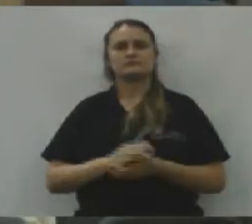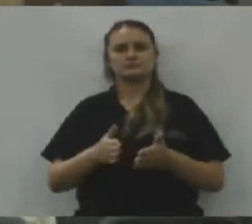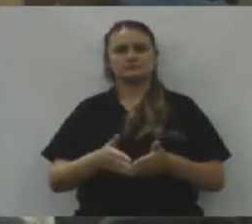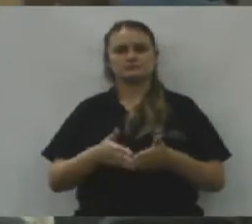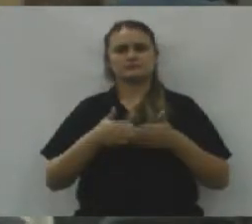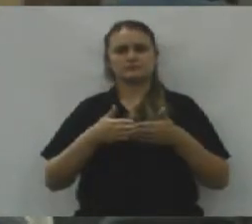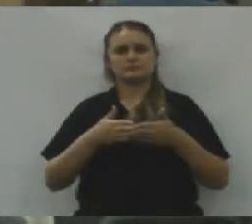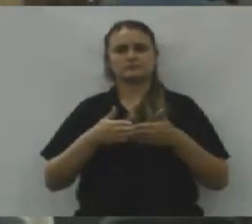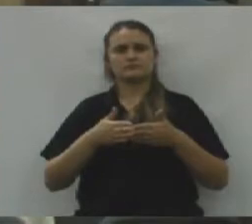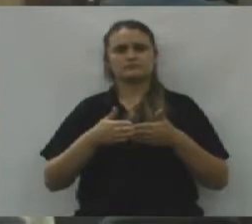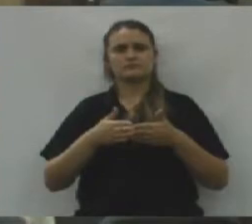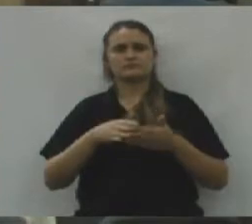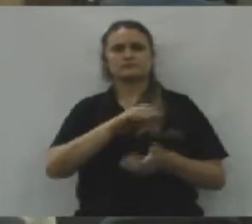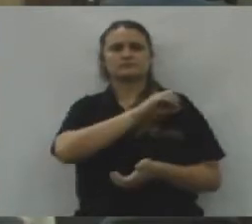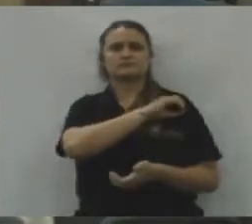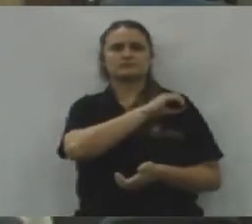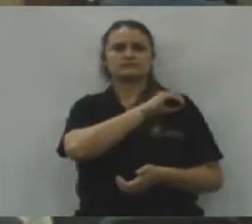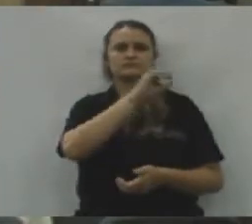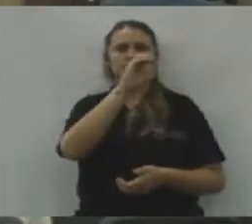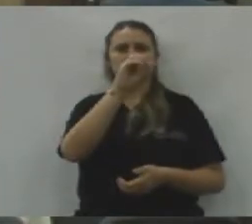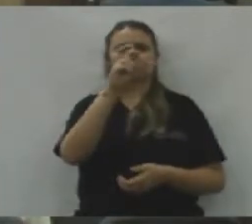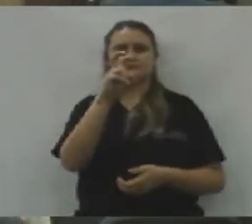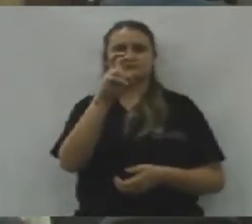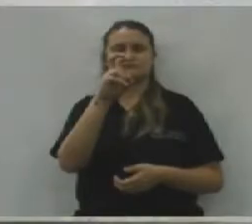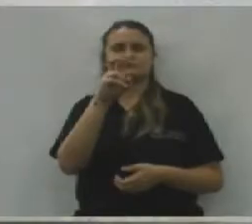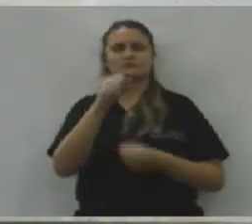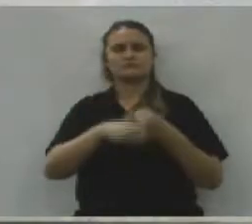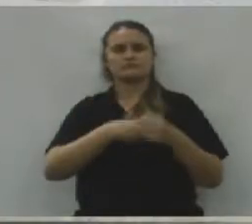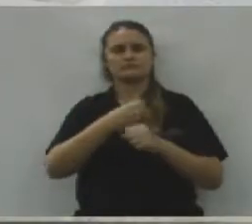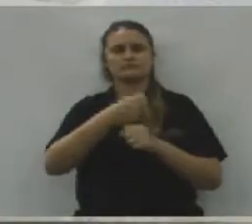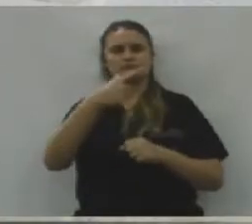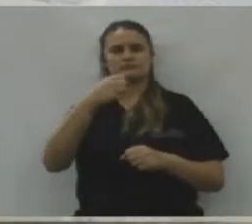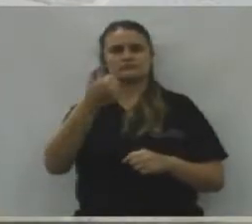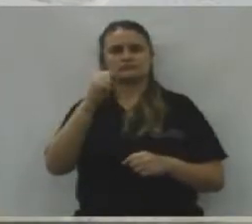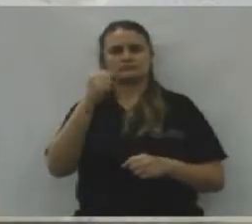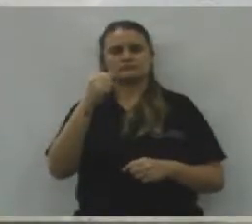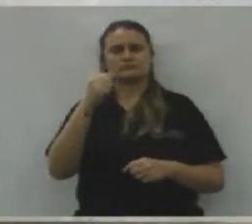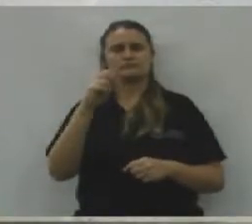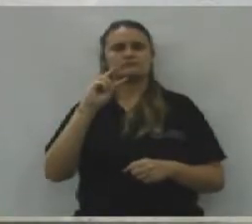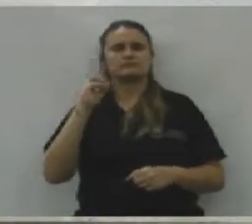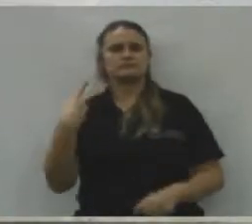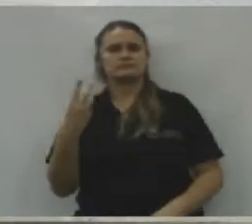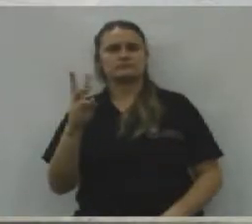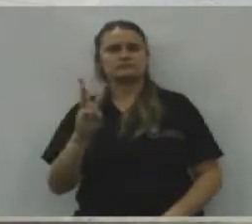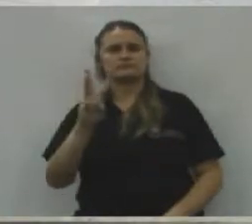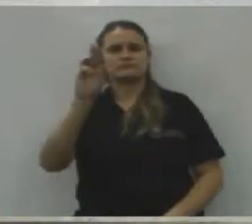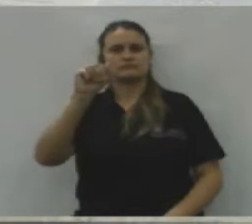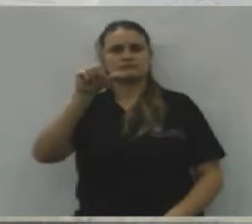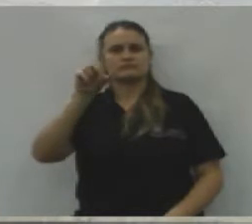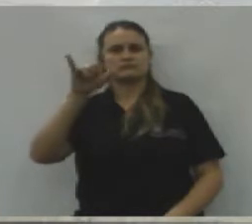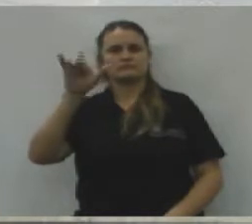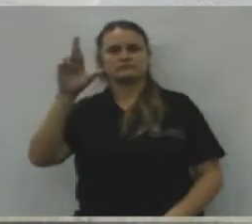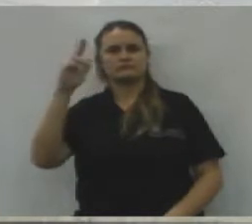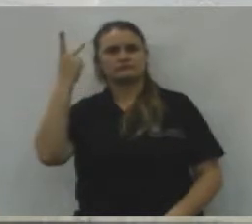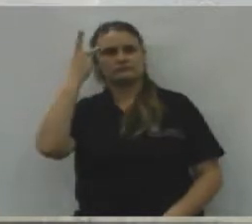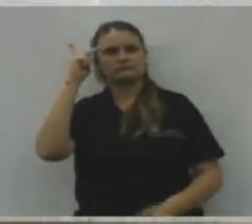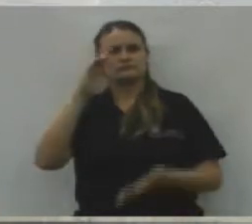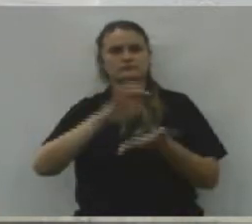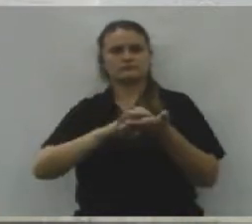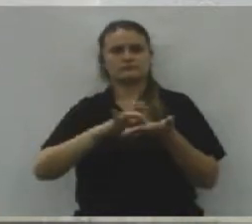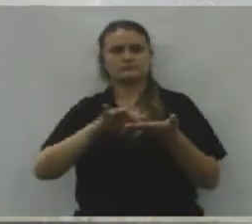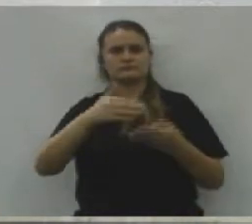Requerimentos. Requerimento de número 5/2018 do vereador Valdir Luiz Cortellini ao senhor secretário de